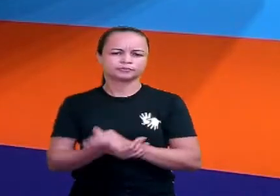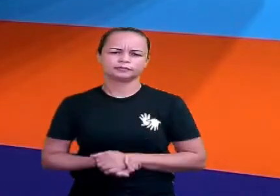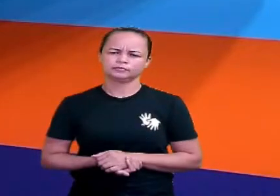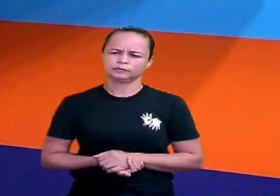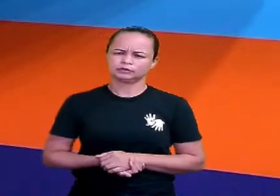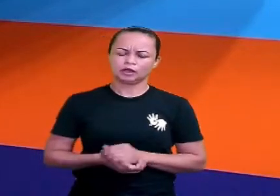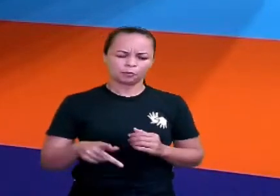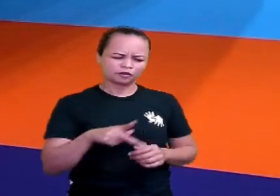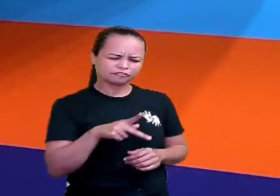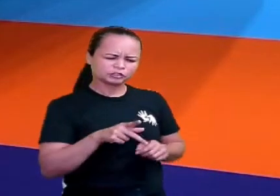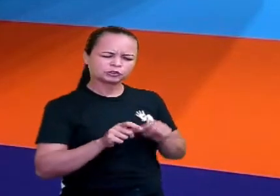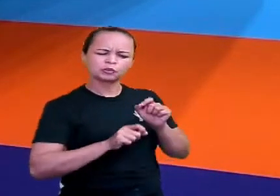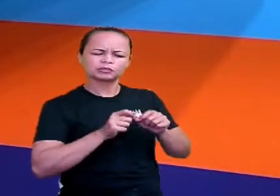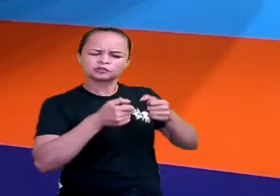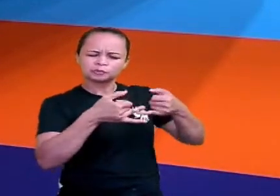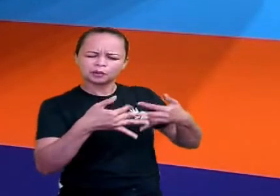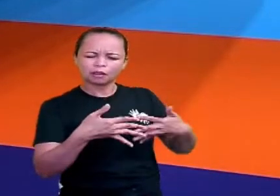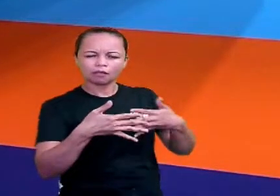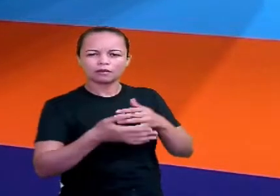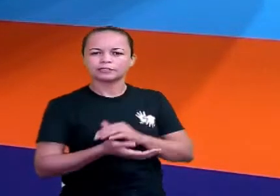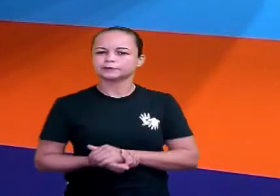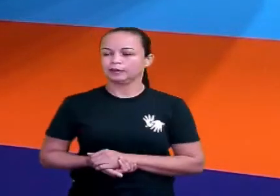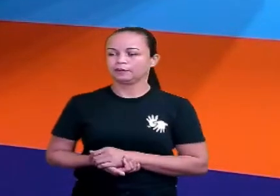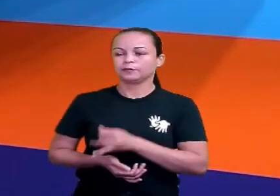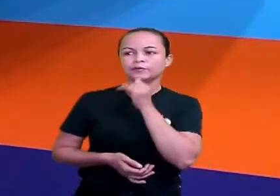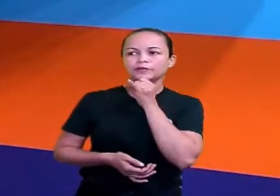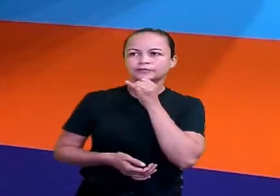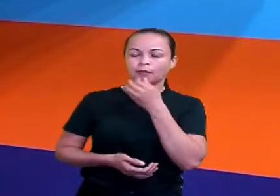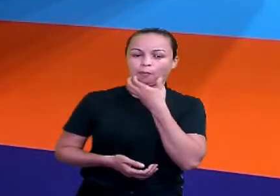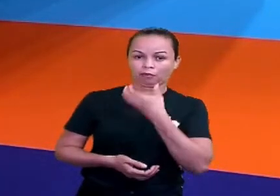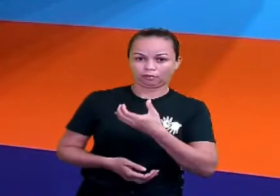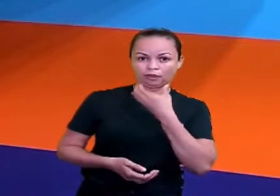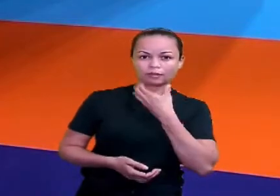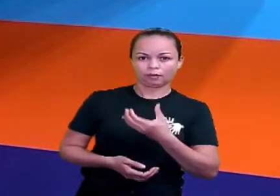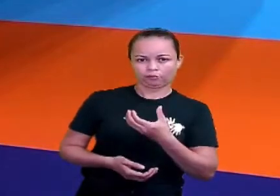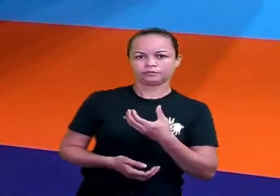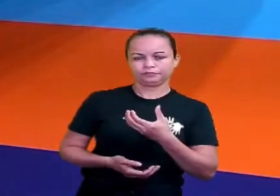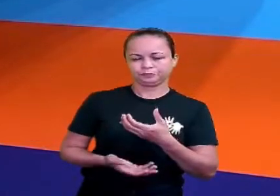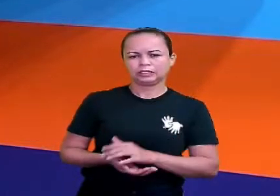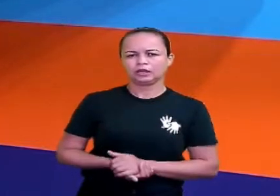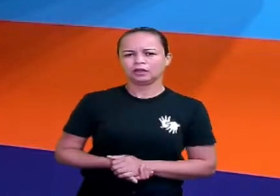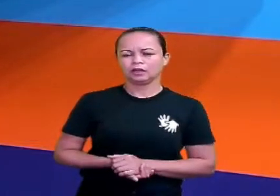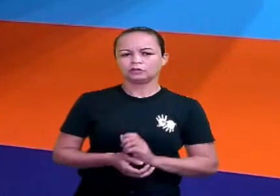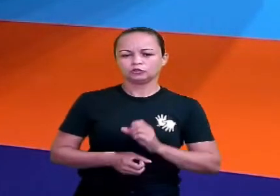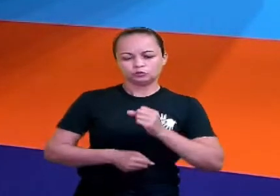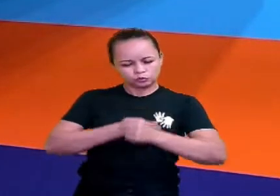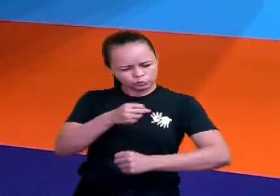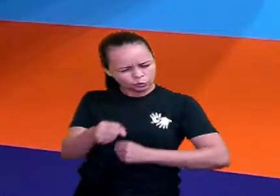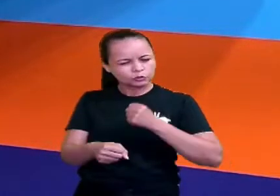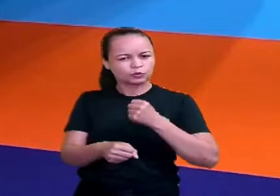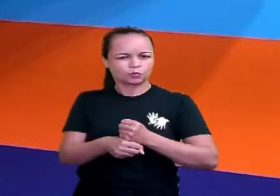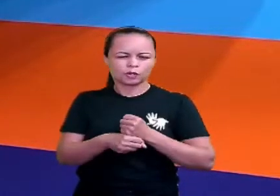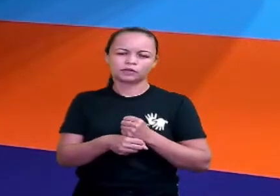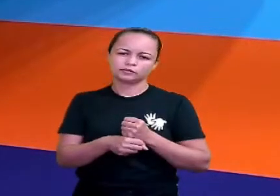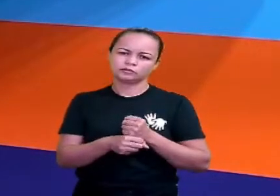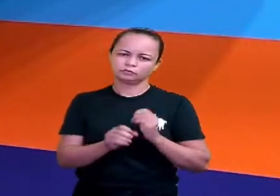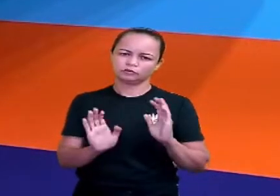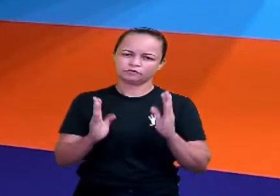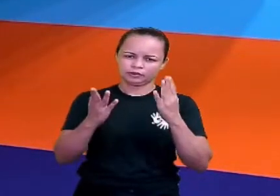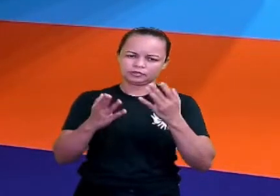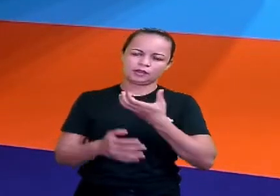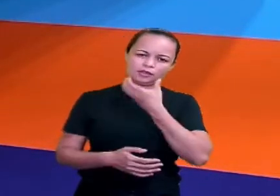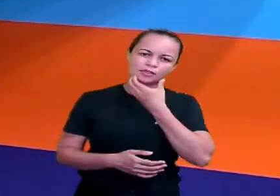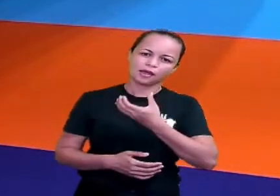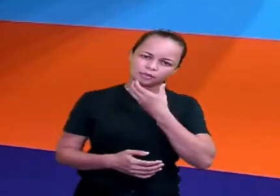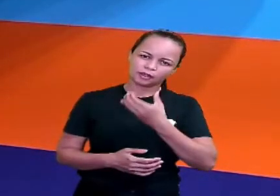isso quer dizer? Por exemplo, o Natal. Todo ano a gente comemora o Natal, não é